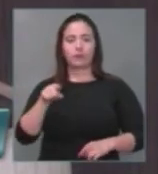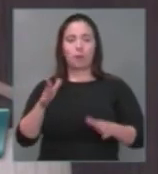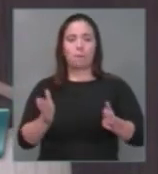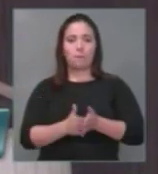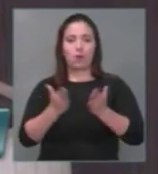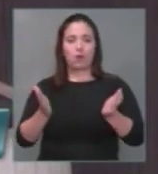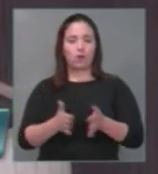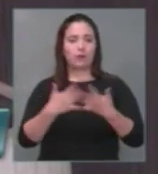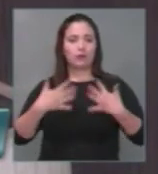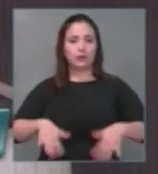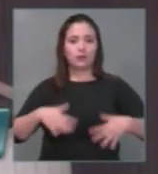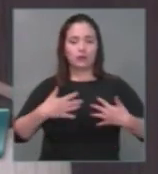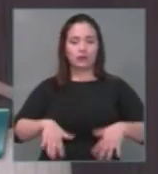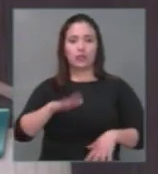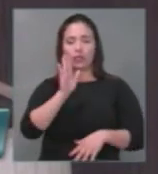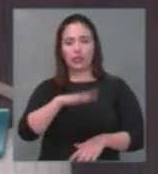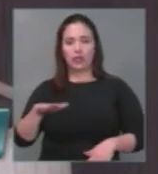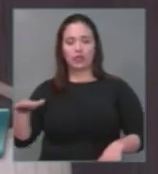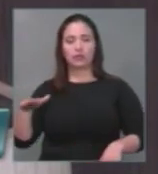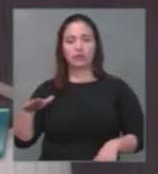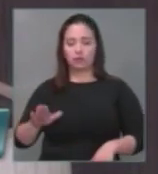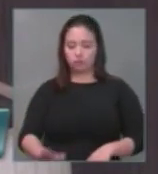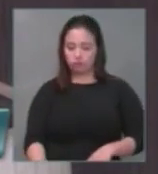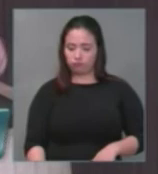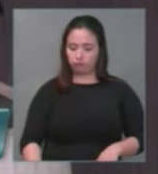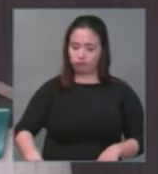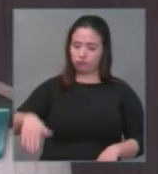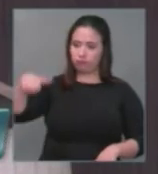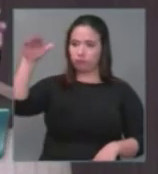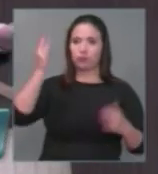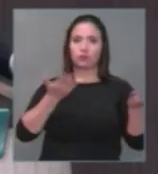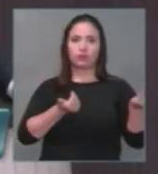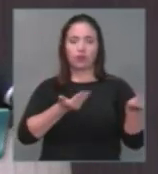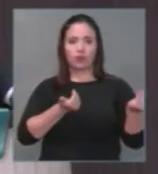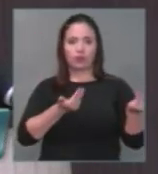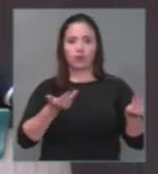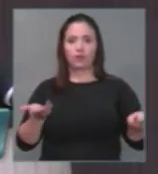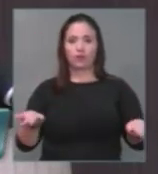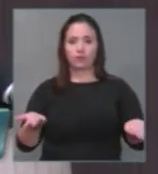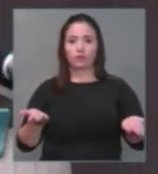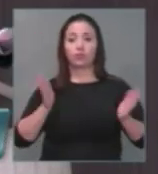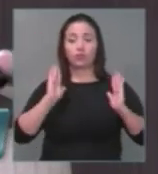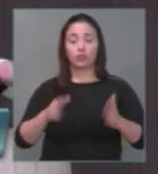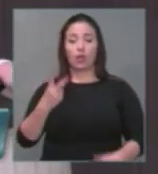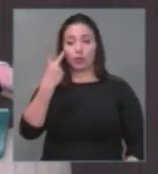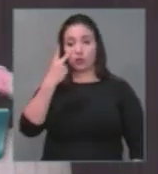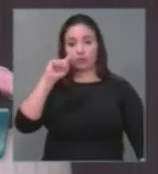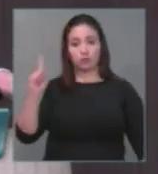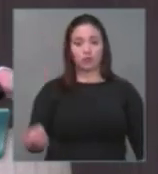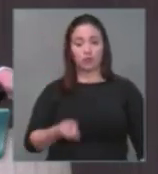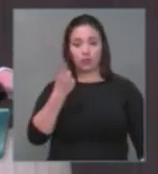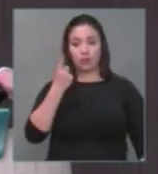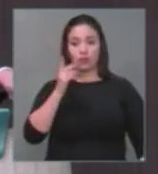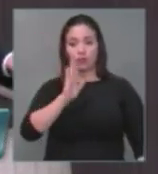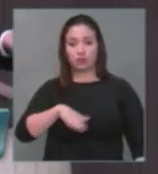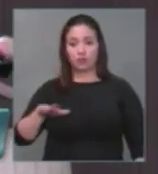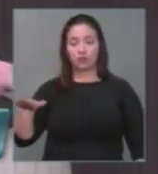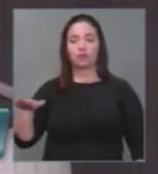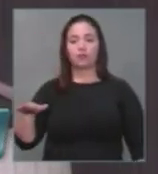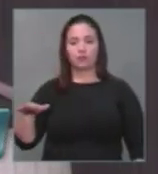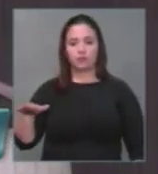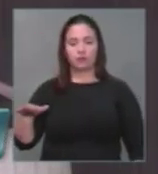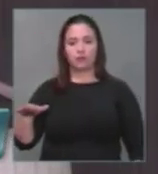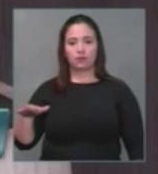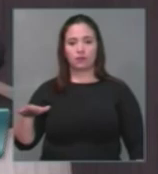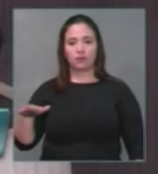vivem crianças a sua primeira infância e o início da sua adolescência. Já foram 2 milhões de crianças cearenses em situação de pobreza e extrema pobreza